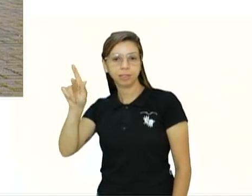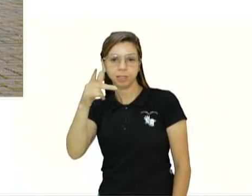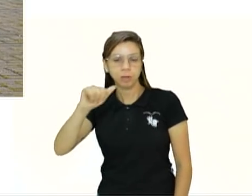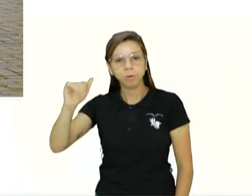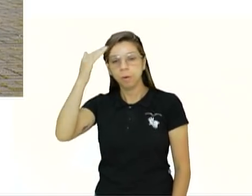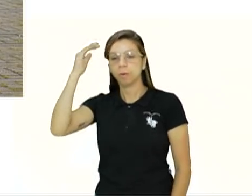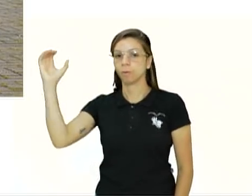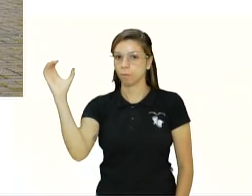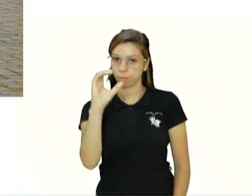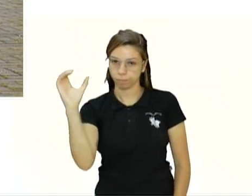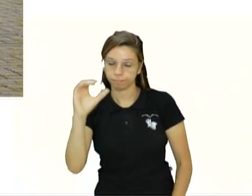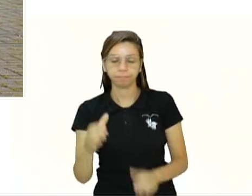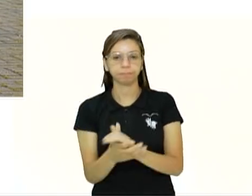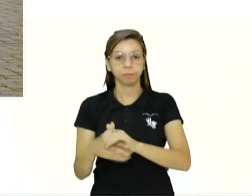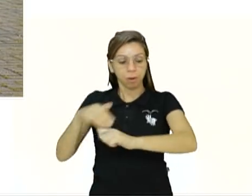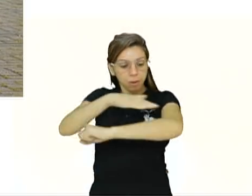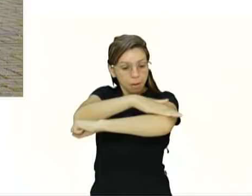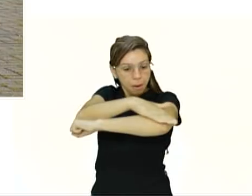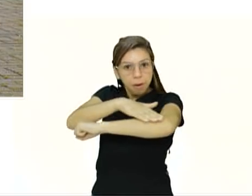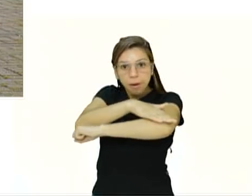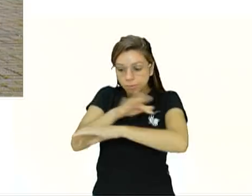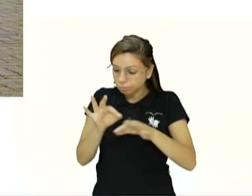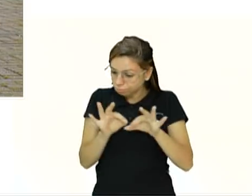possui a área de